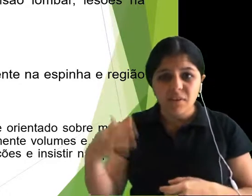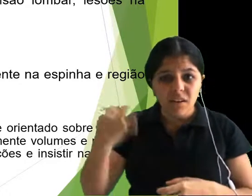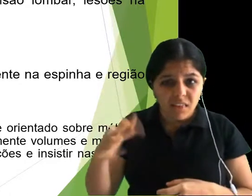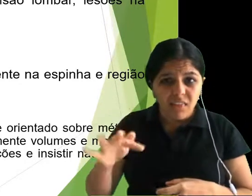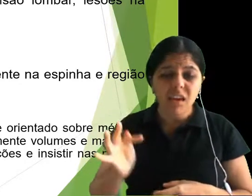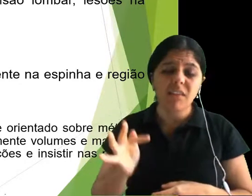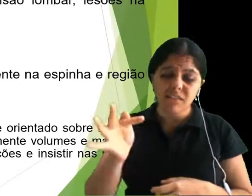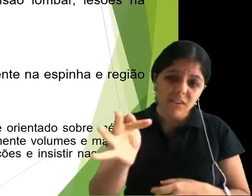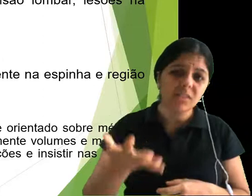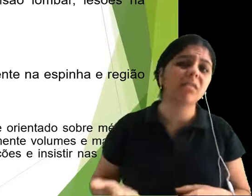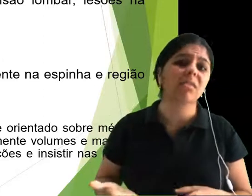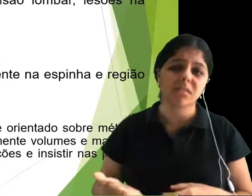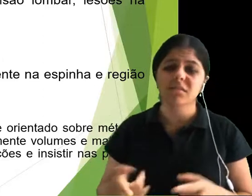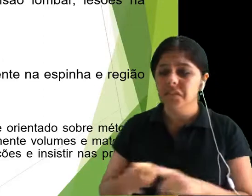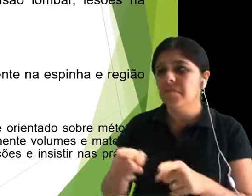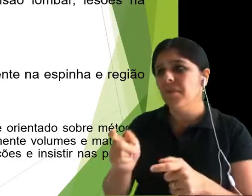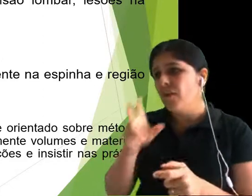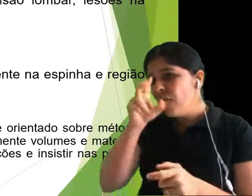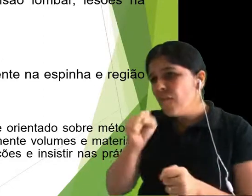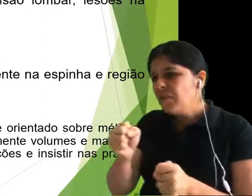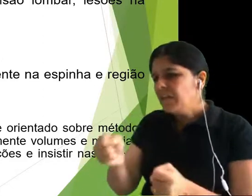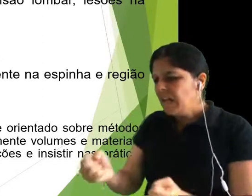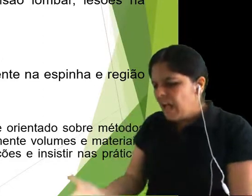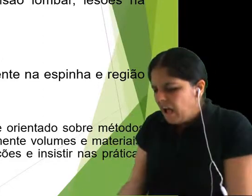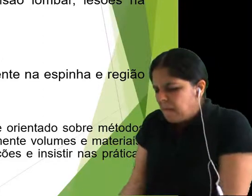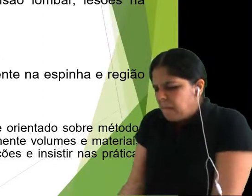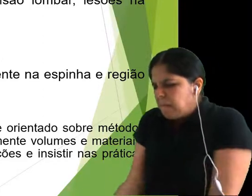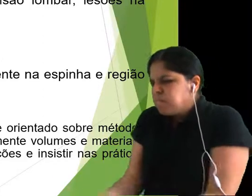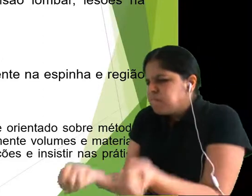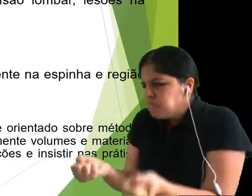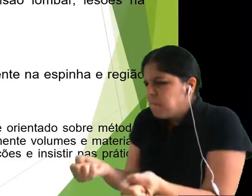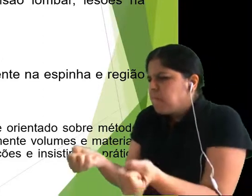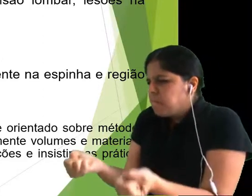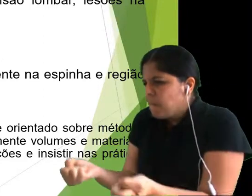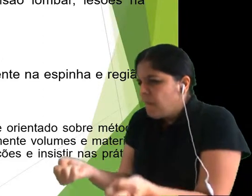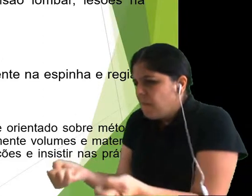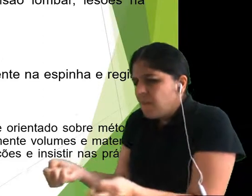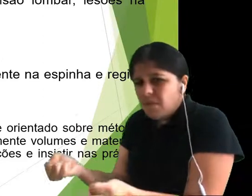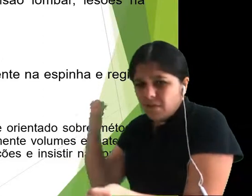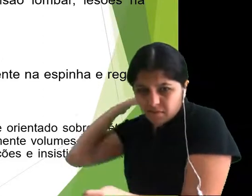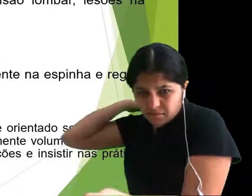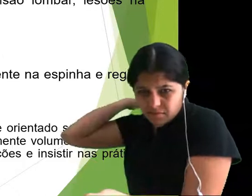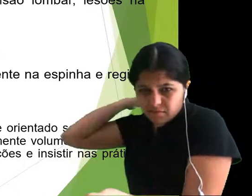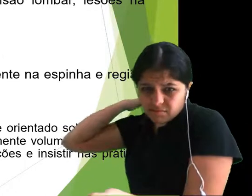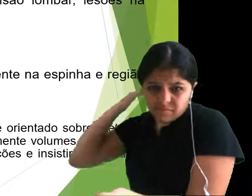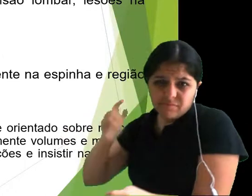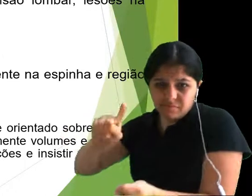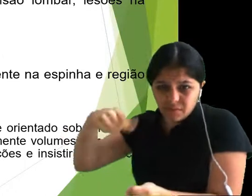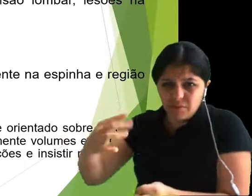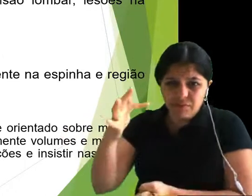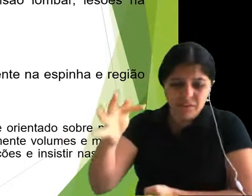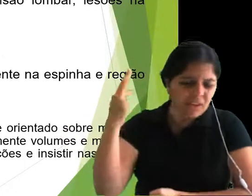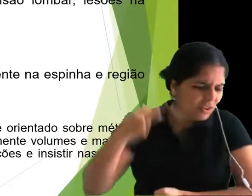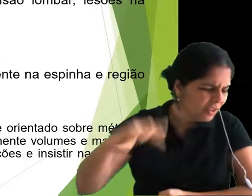super esforço lá empregado, né? Um esforço excessivo, principalmente na espinha e na região lombar. Embora já